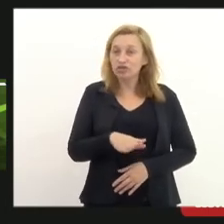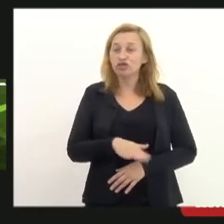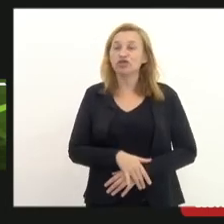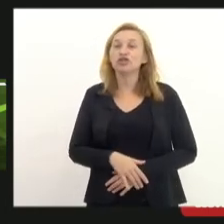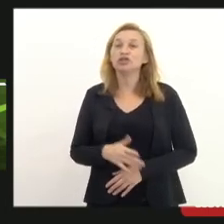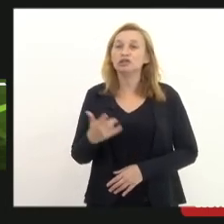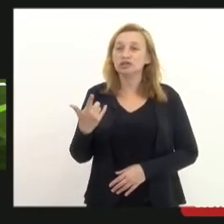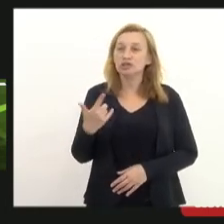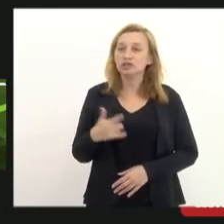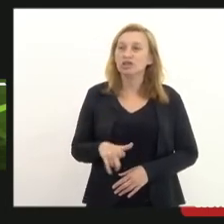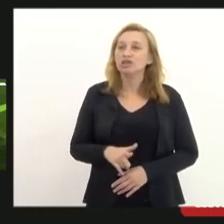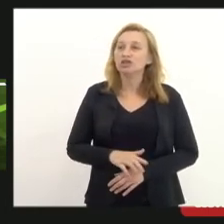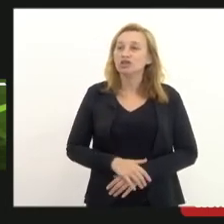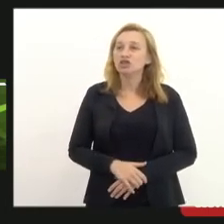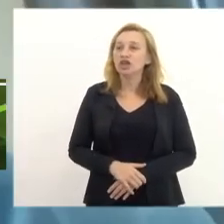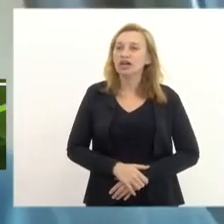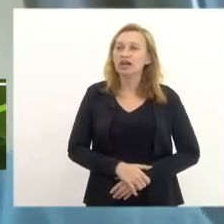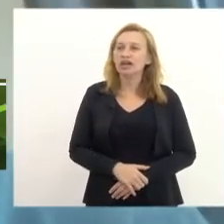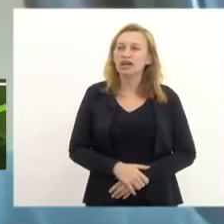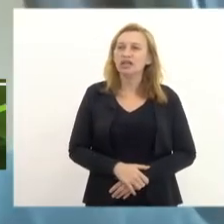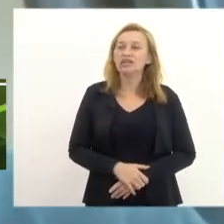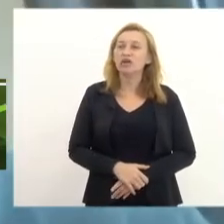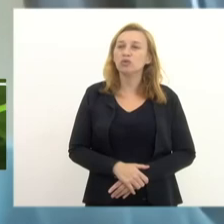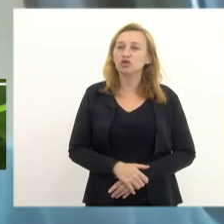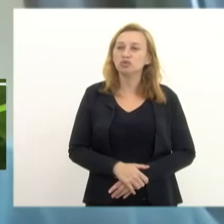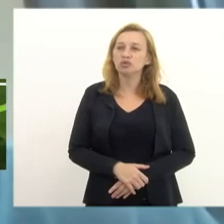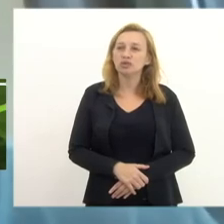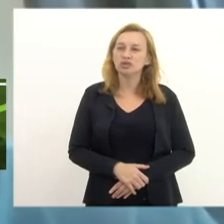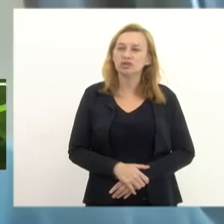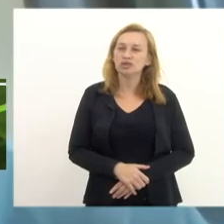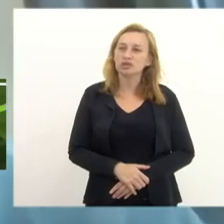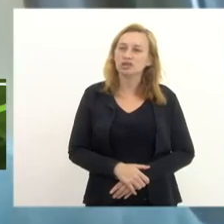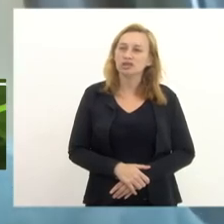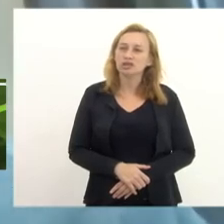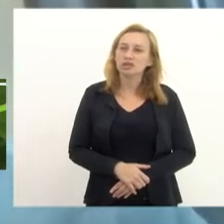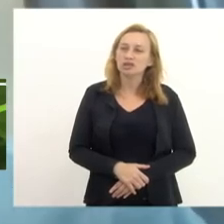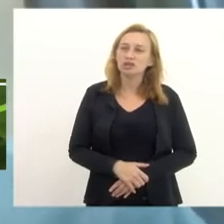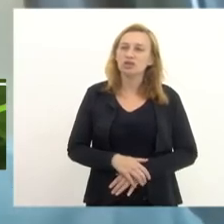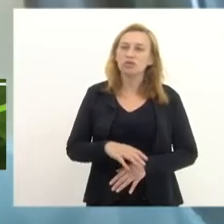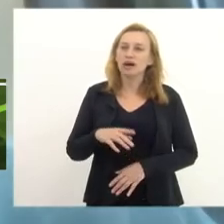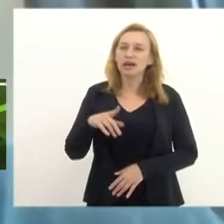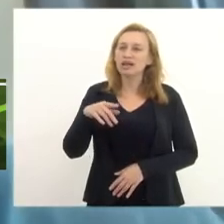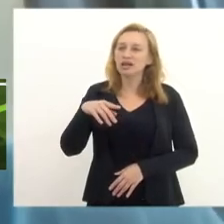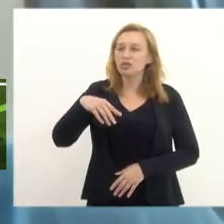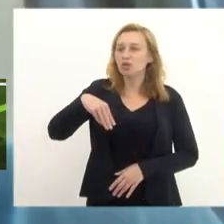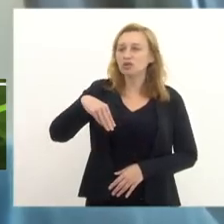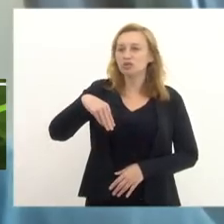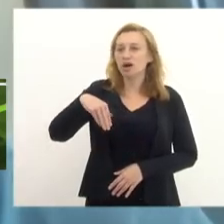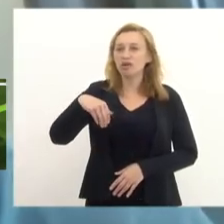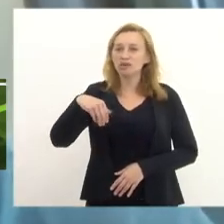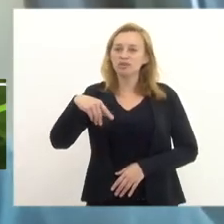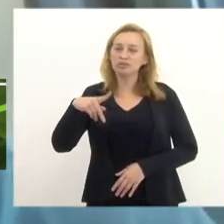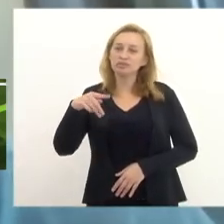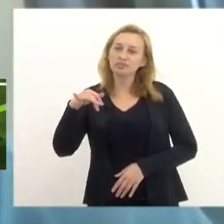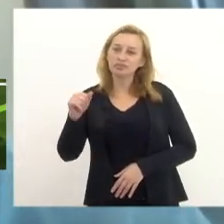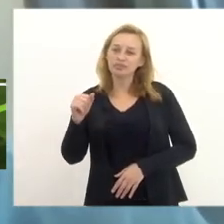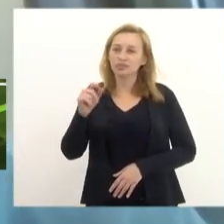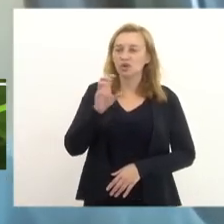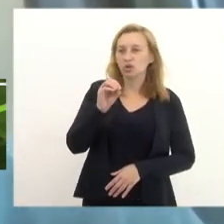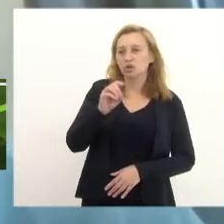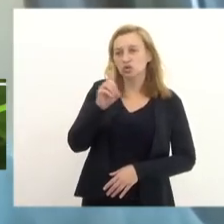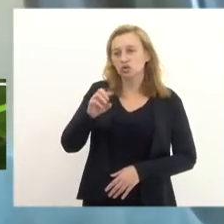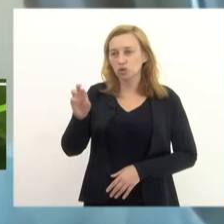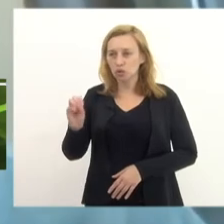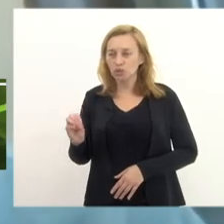uma vez pelo convite. Queria saudar minha amiga Magda, saudar o doutor Mauro Osório. A